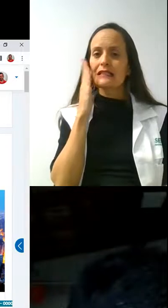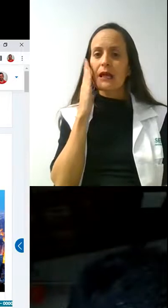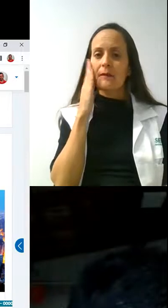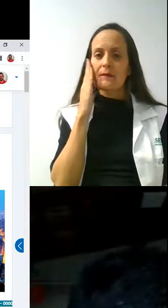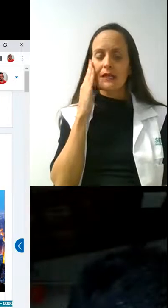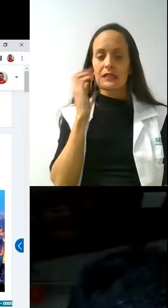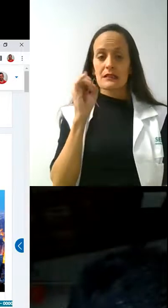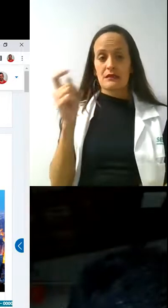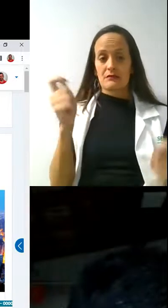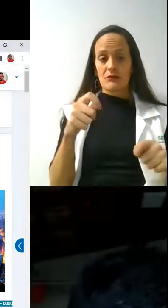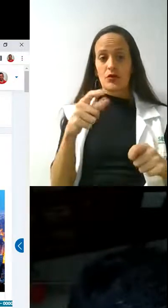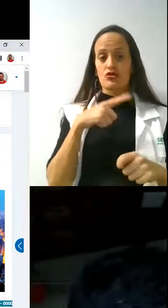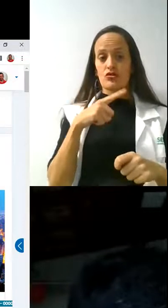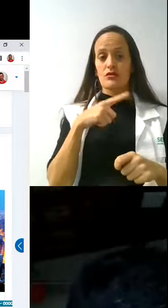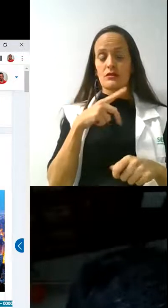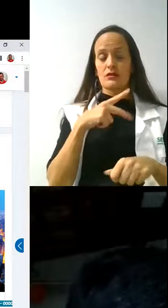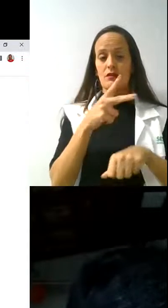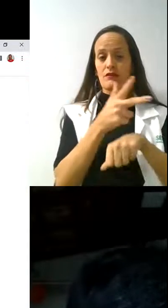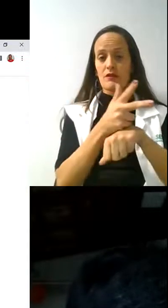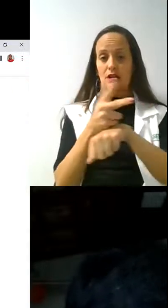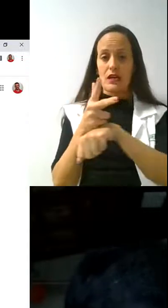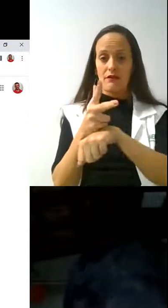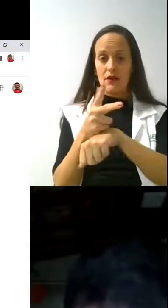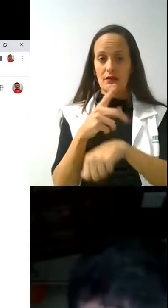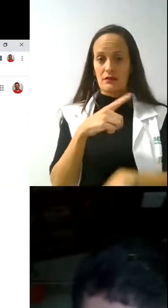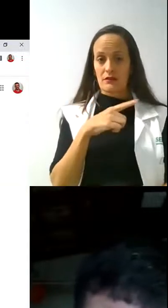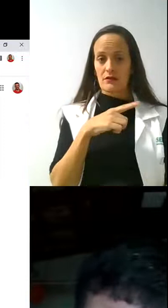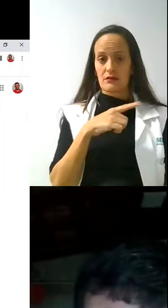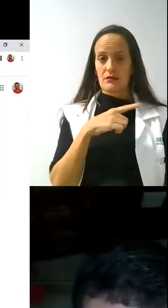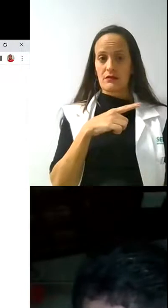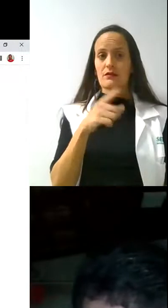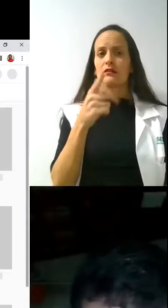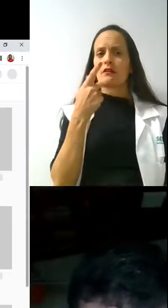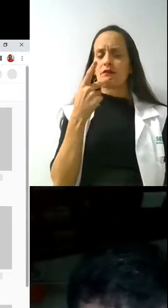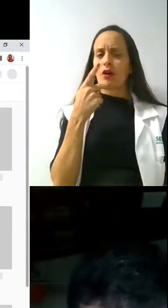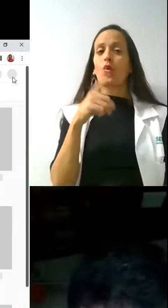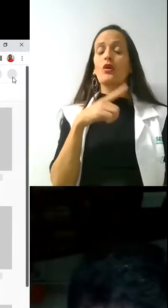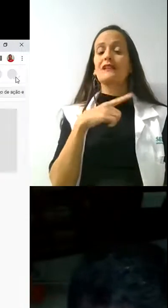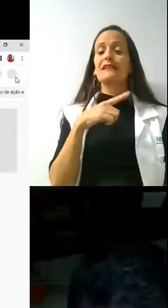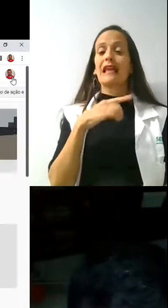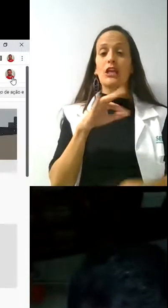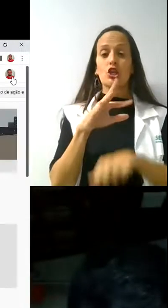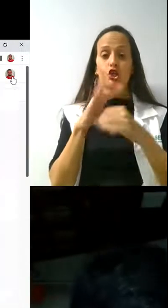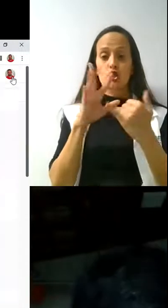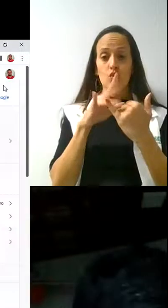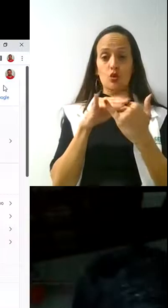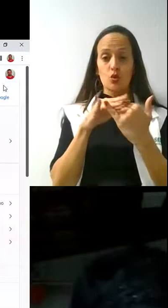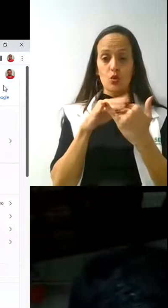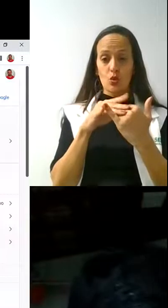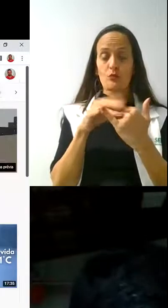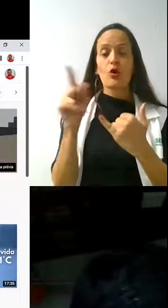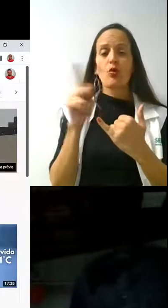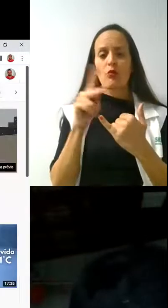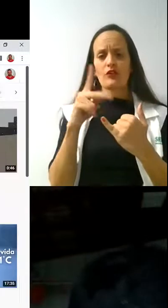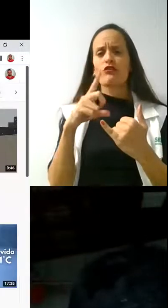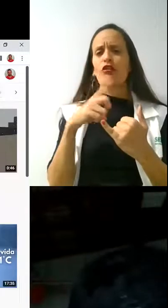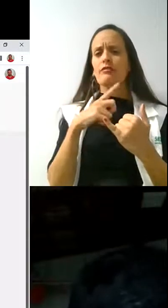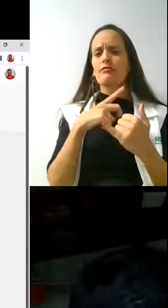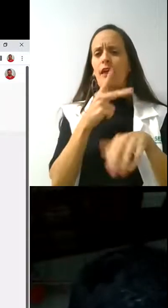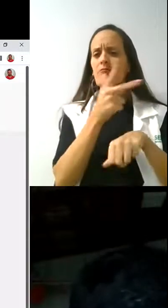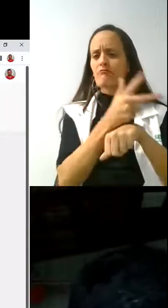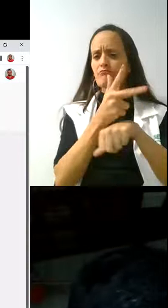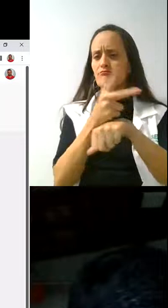professor? Fica tudo no canal aqui, ó. Tem um canal no YouTube, né? Que é onde eu fico colocando todas as aulas. Não, se vocês quiserem